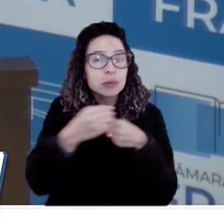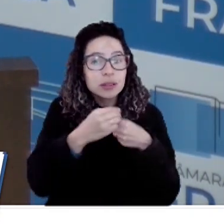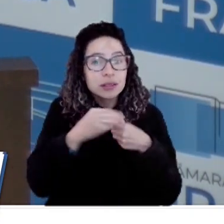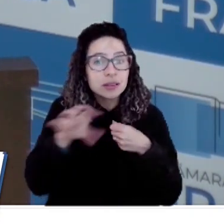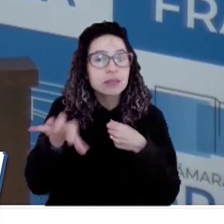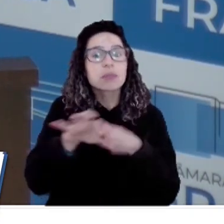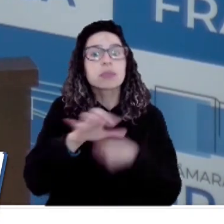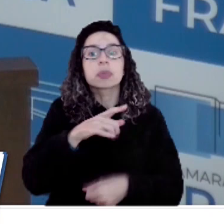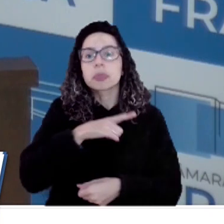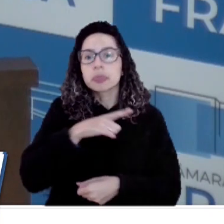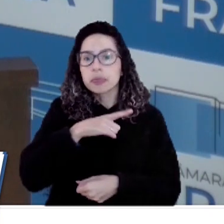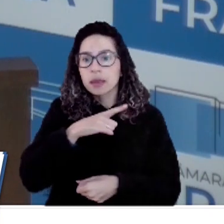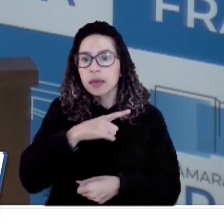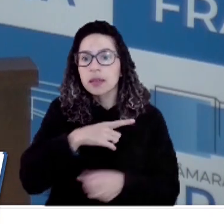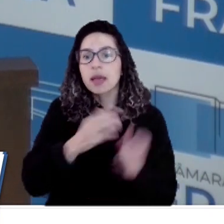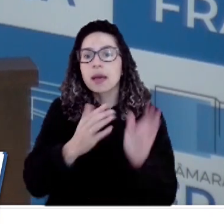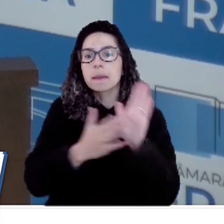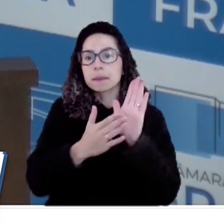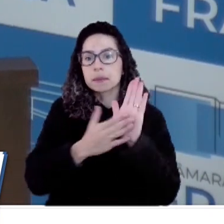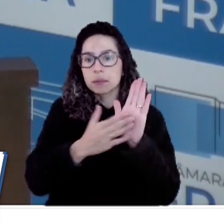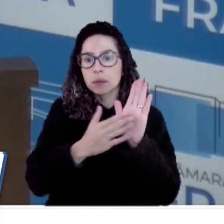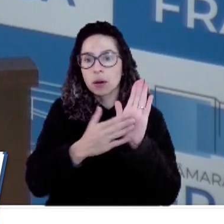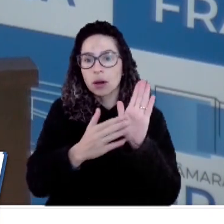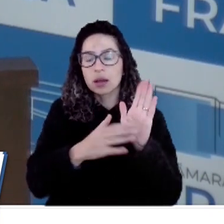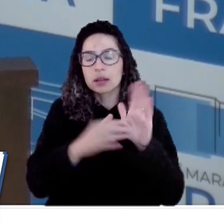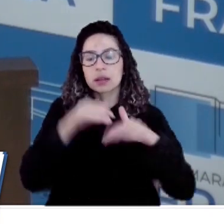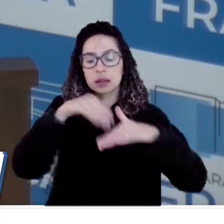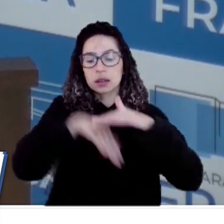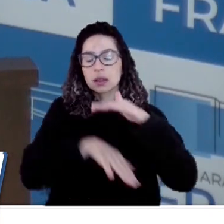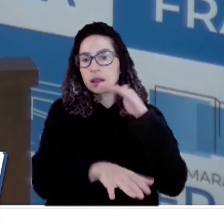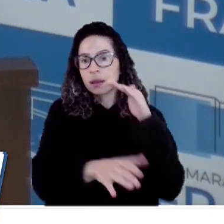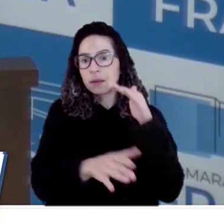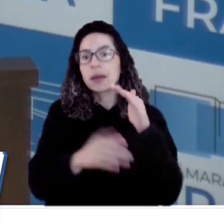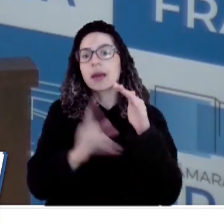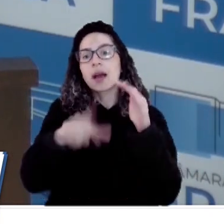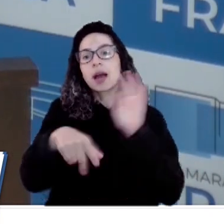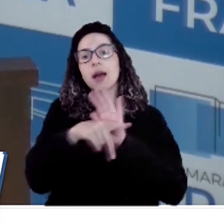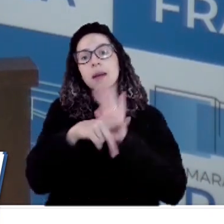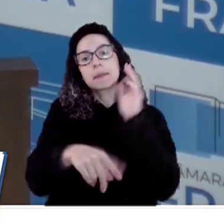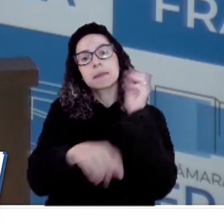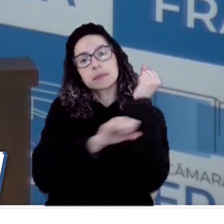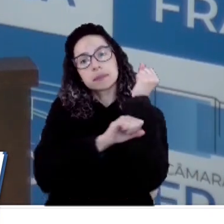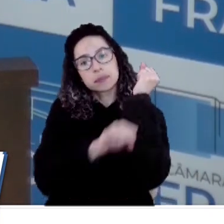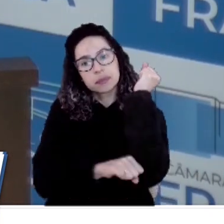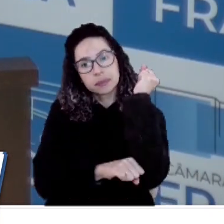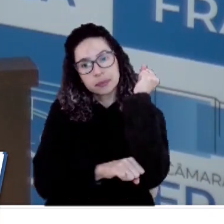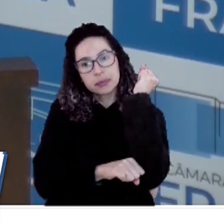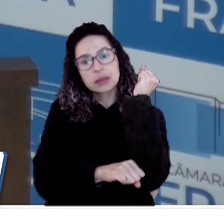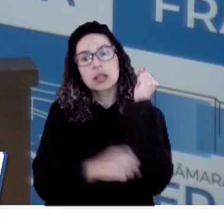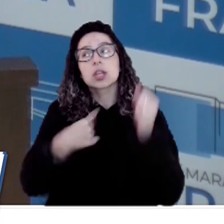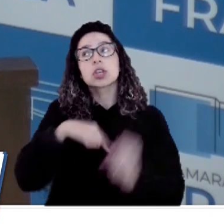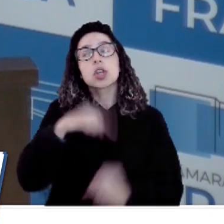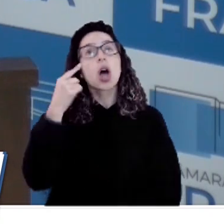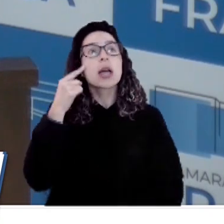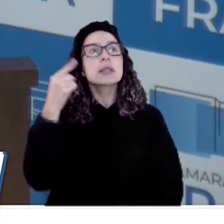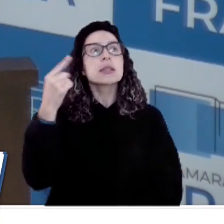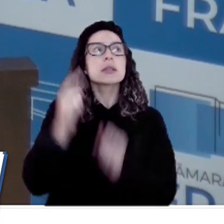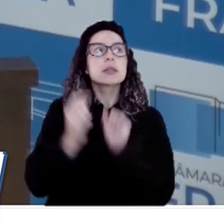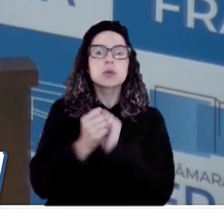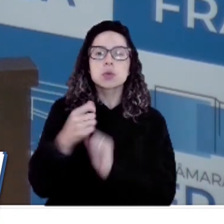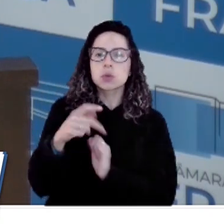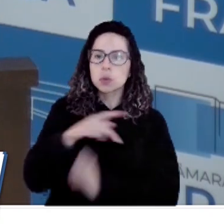a prestação de serviço do saneamento feito pela Sabesp. E nós temos a ideia, junto com o nosso presidente Ronaldo, da